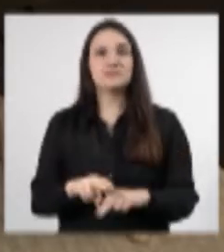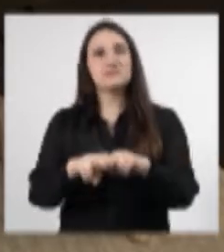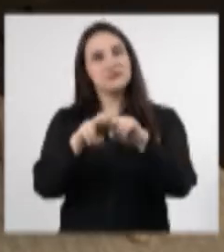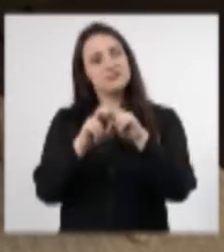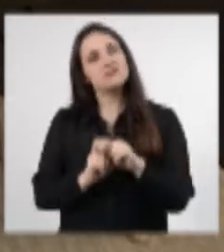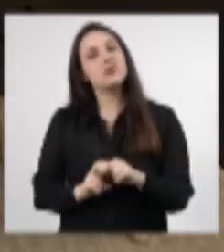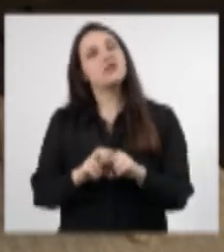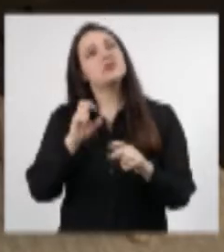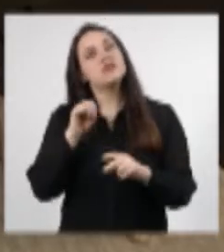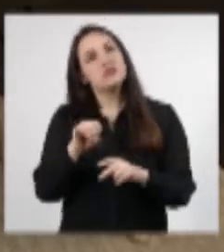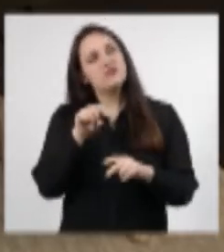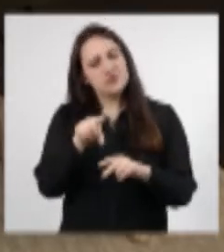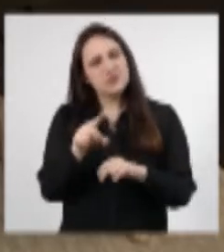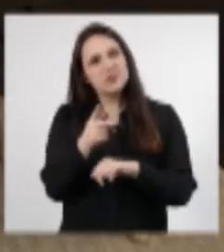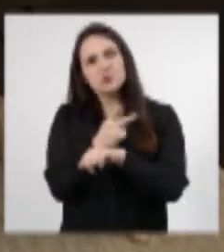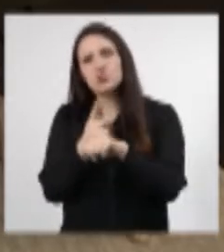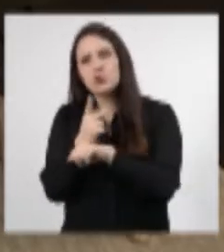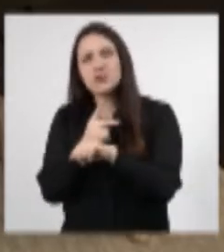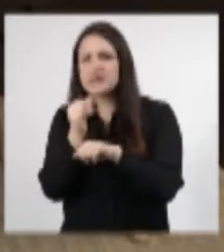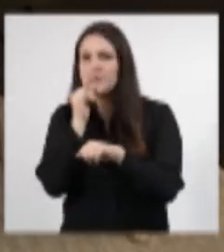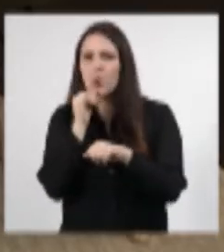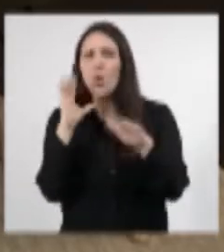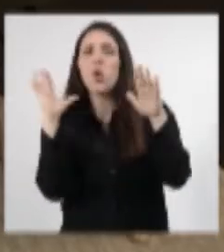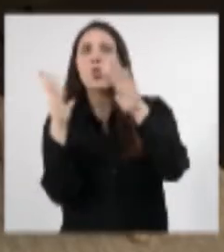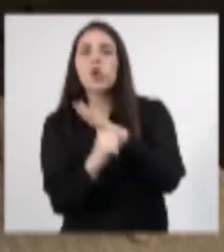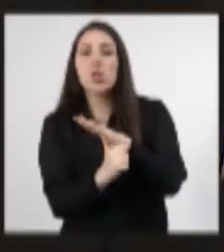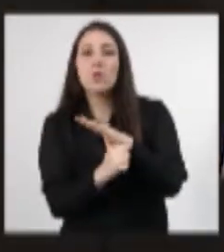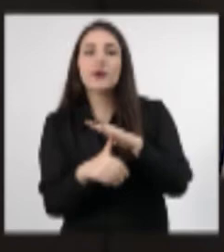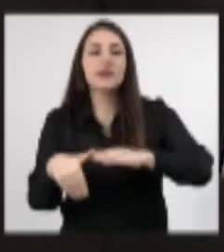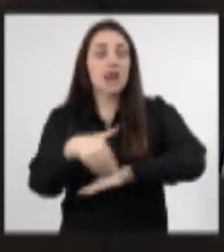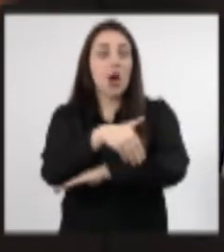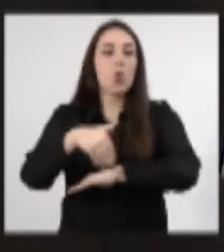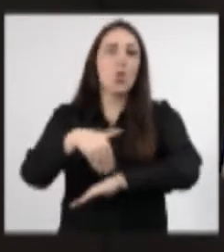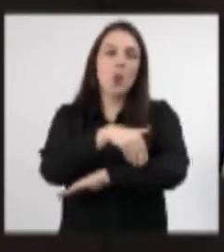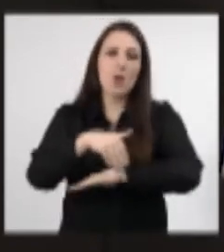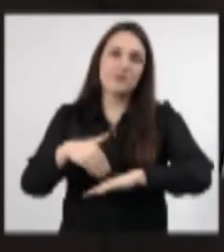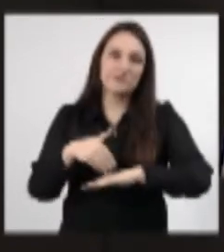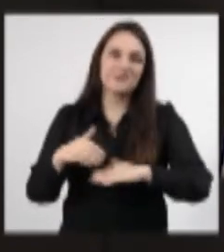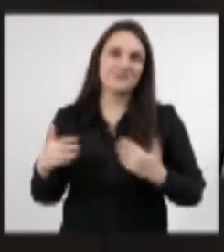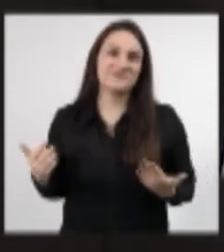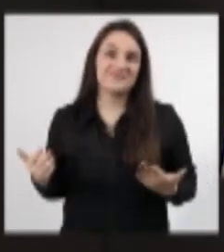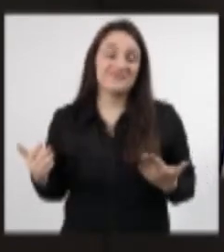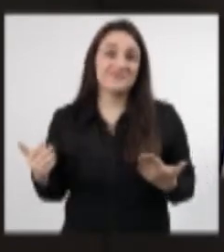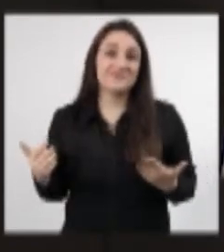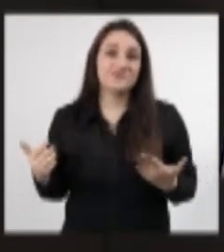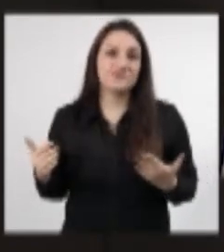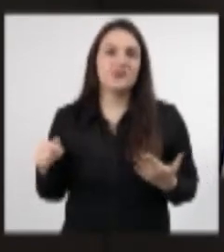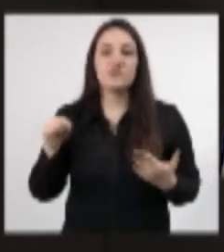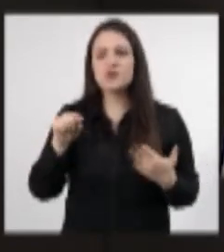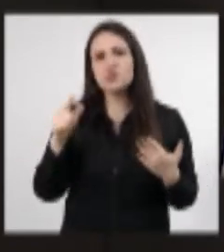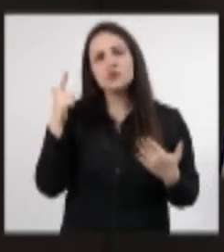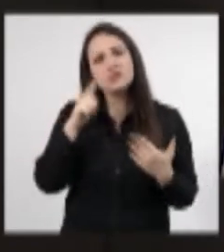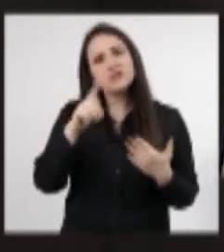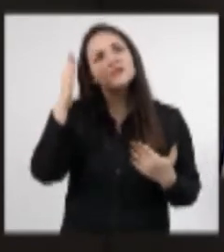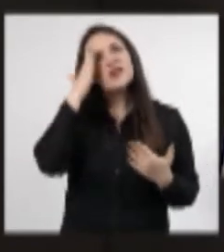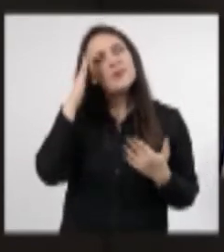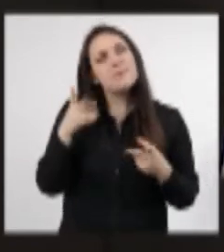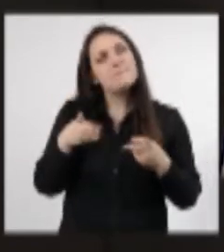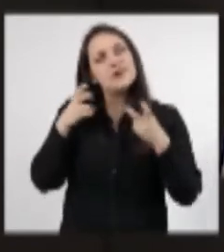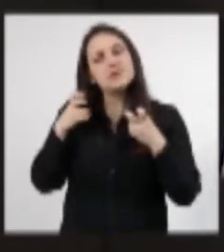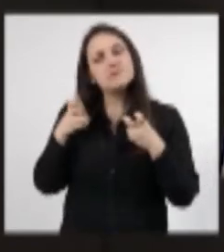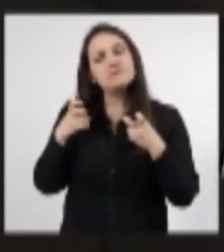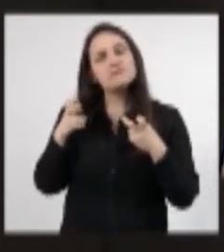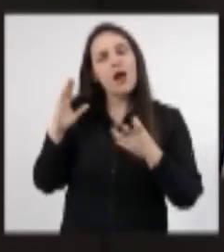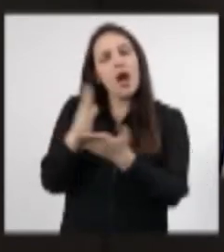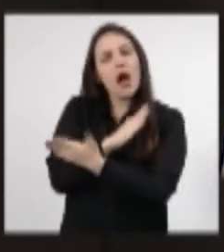com um crime, o combate a um crime propriamente dito, por exemplo, roubo em via pública, você tem a